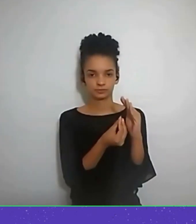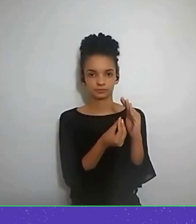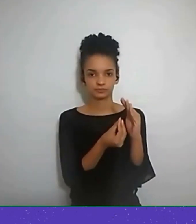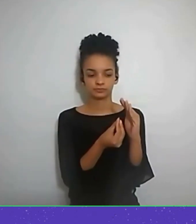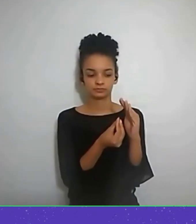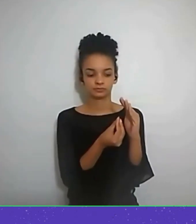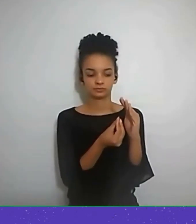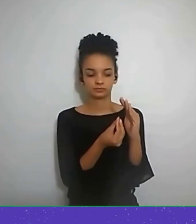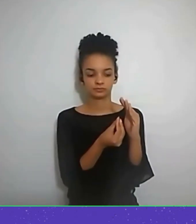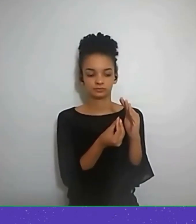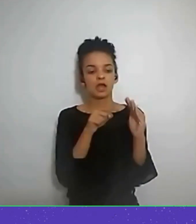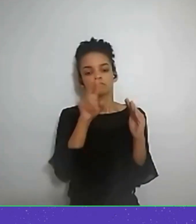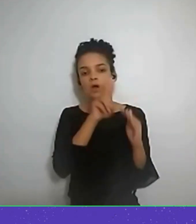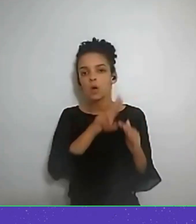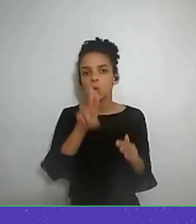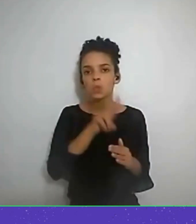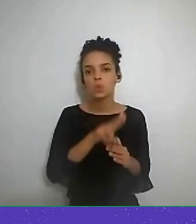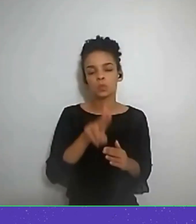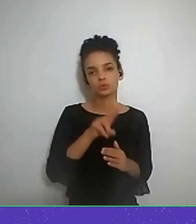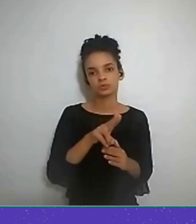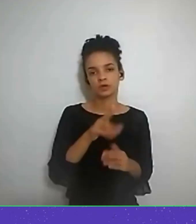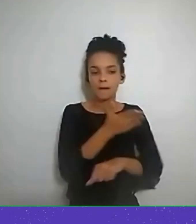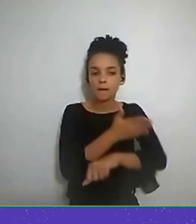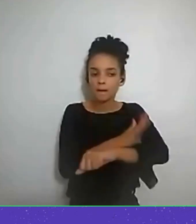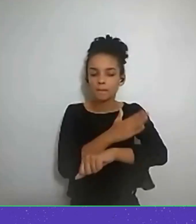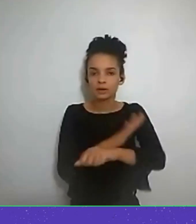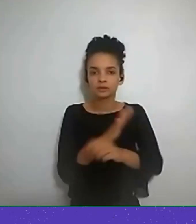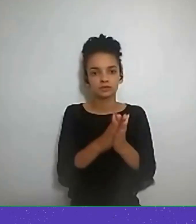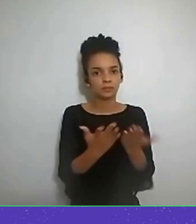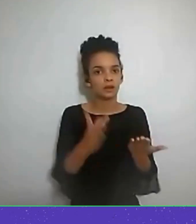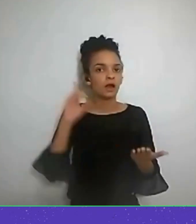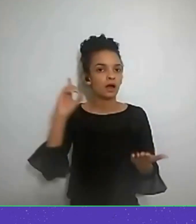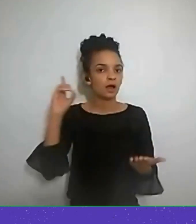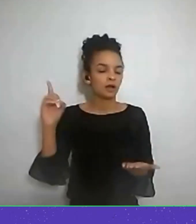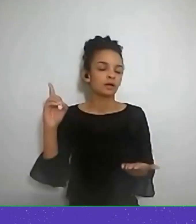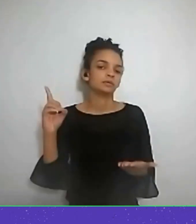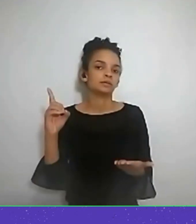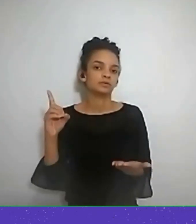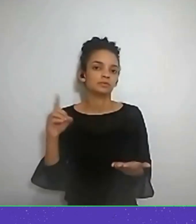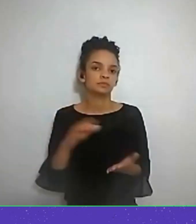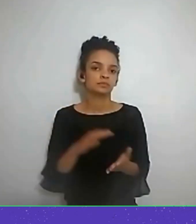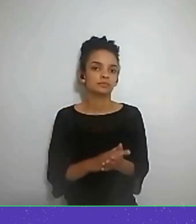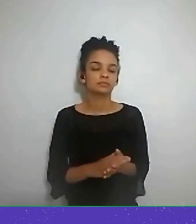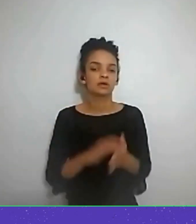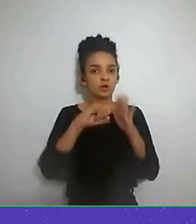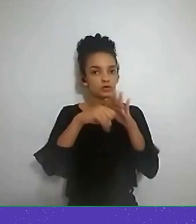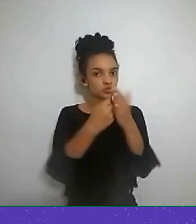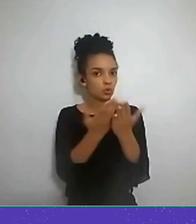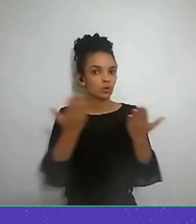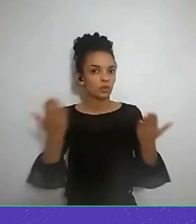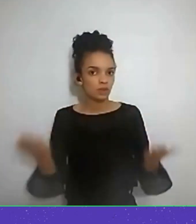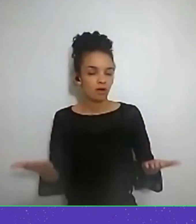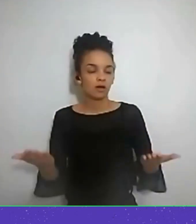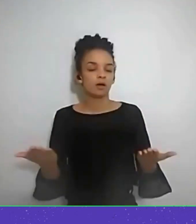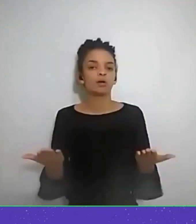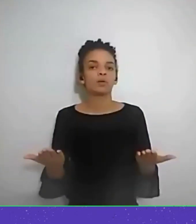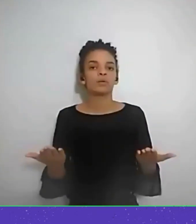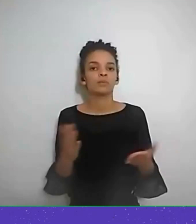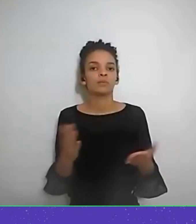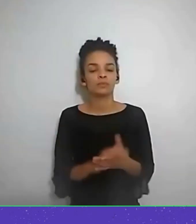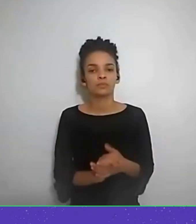palavra. A editora, o jornal Árvore da Vida em 89, o